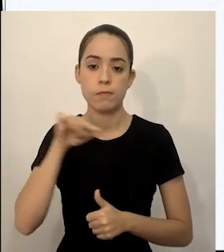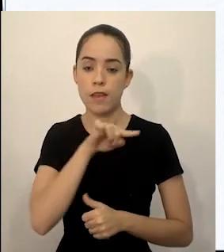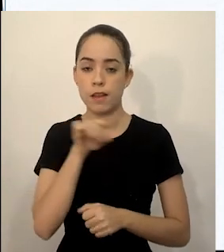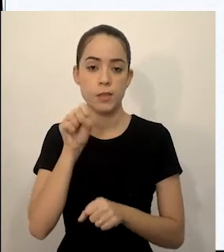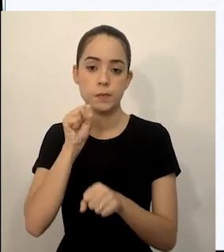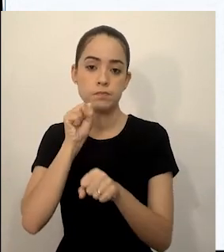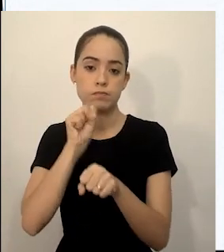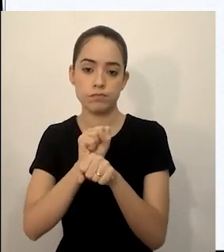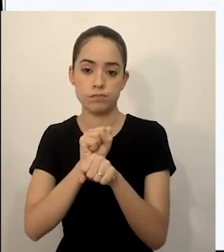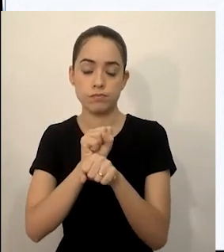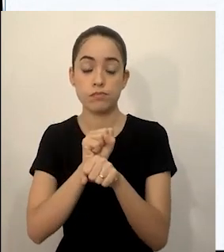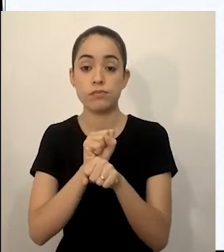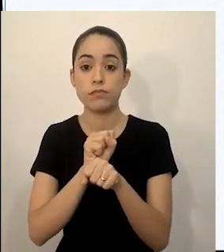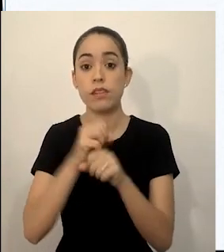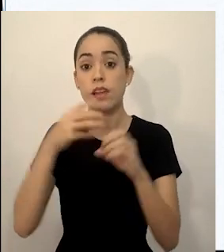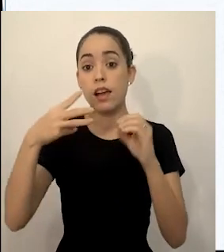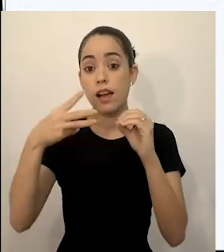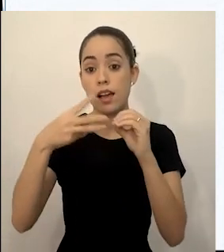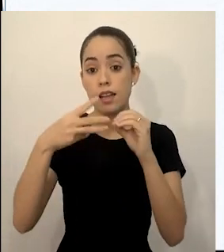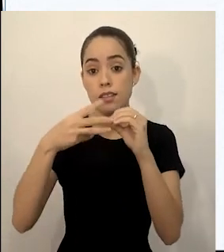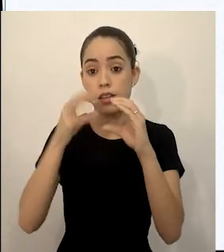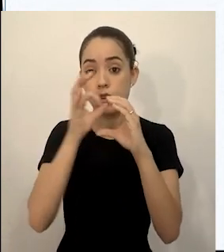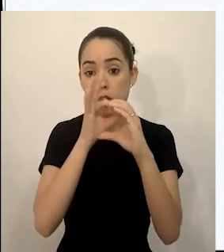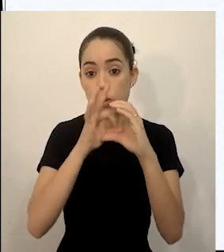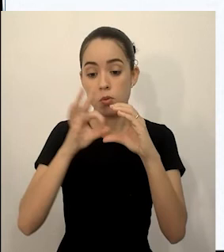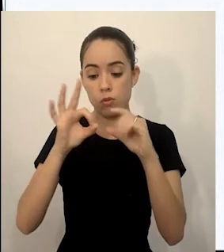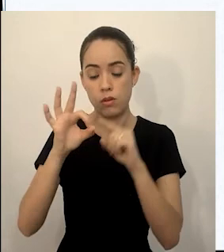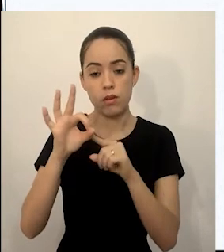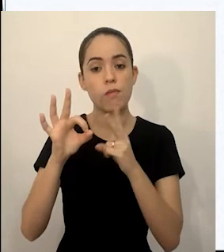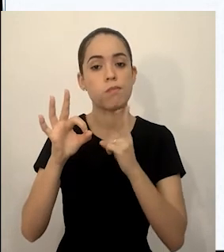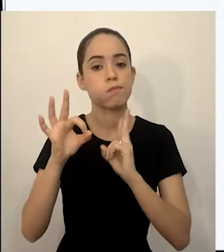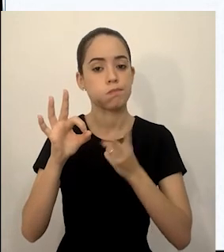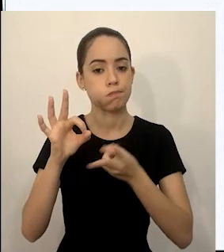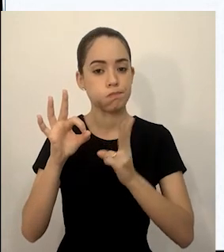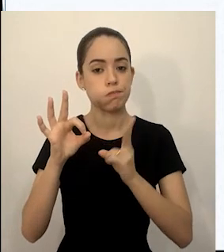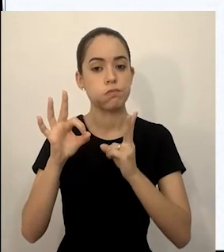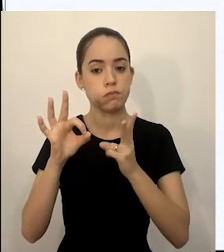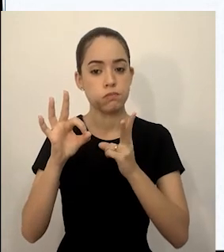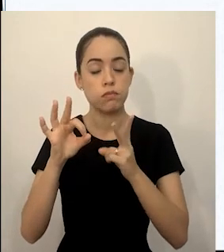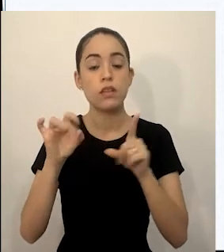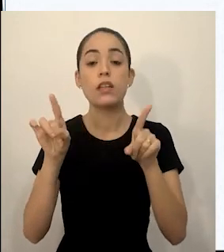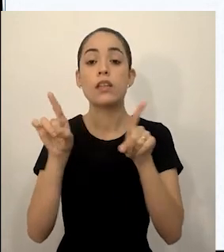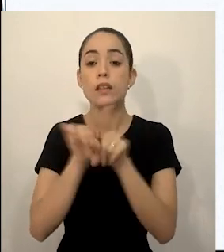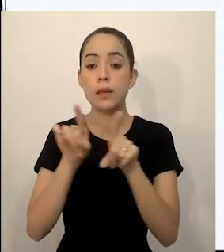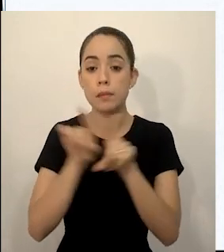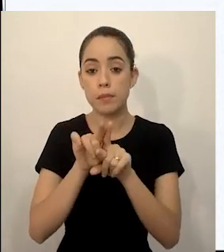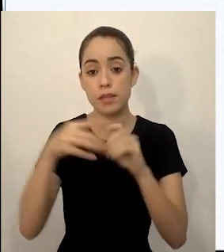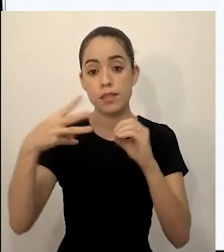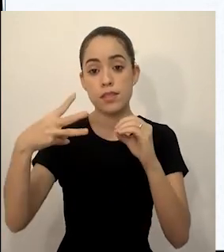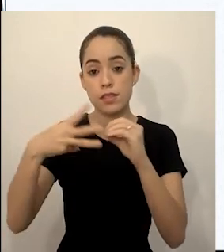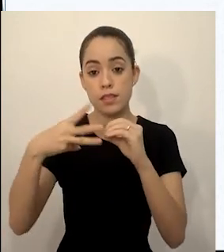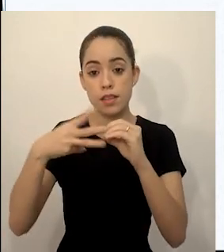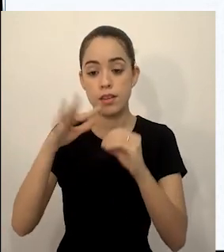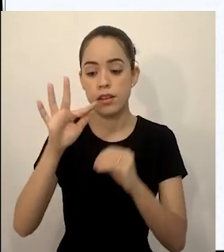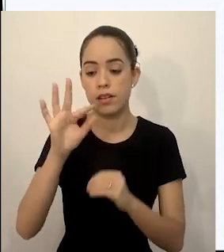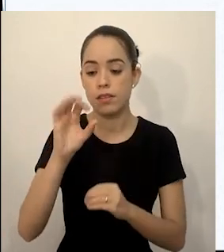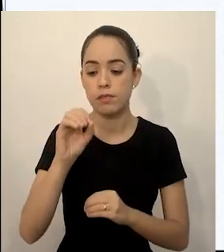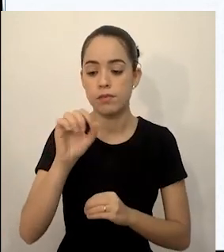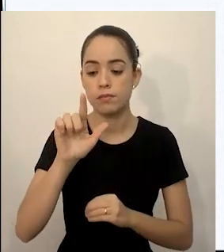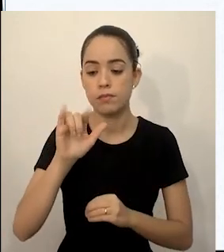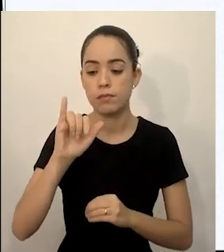ainda com o núcleo intacto e circundada pelas